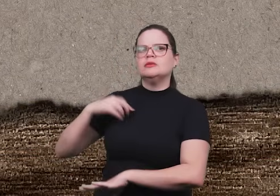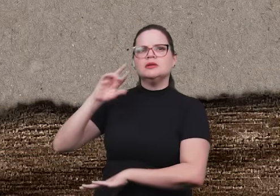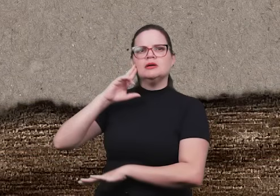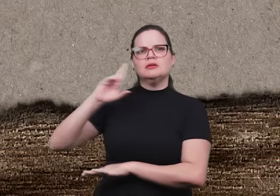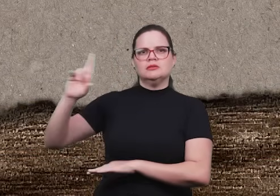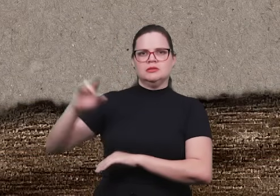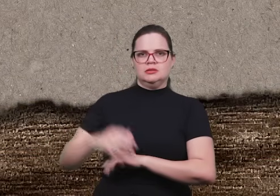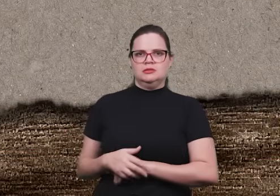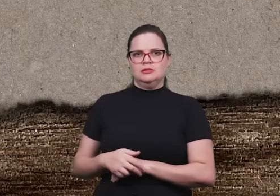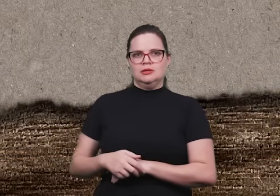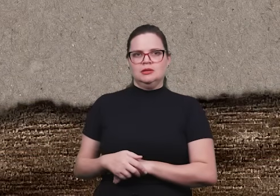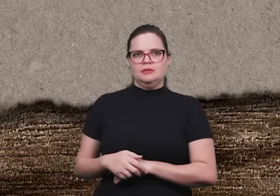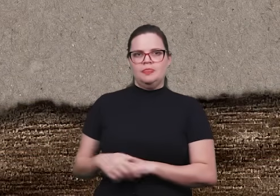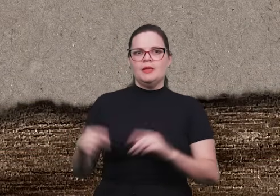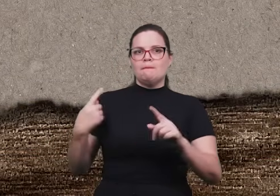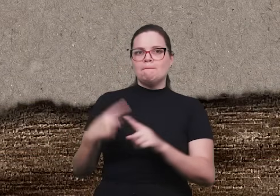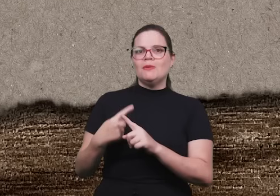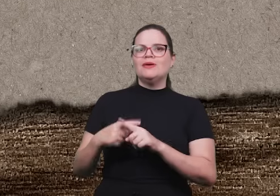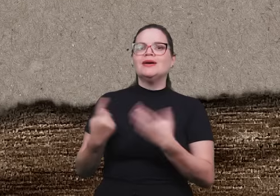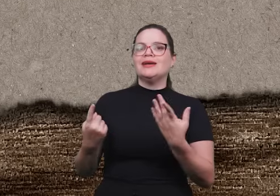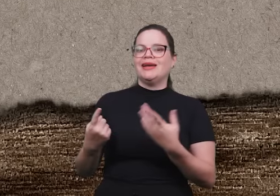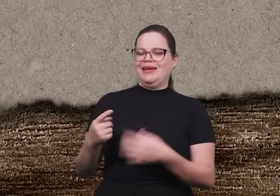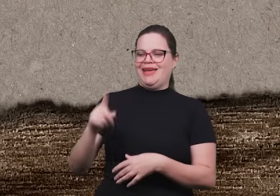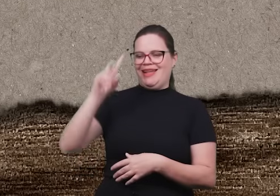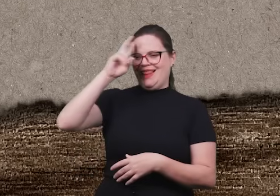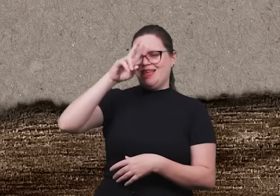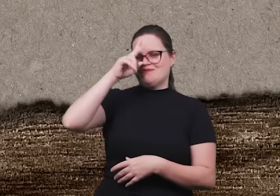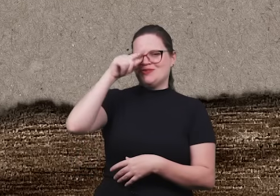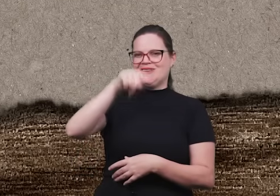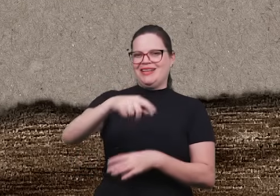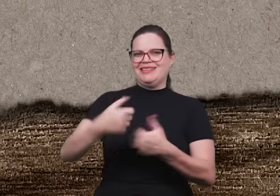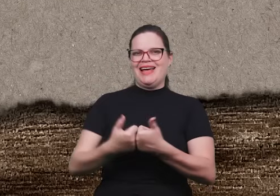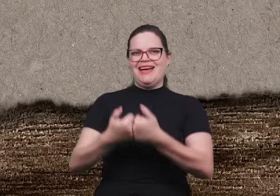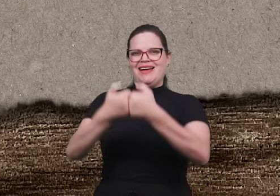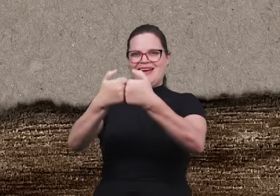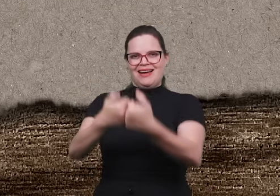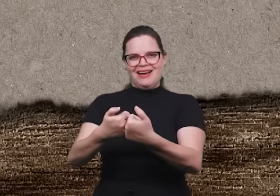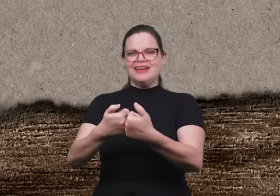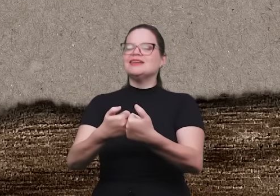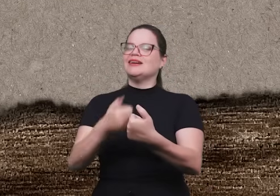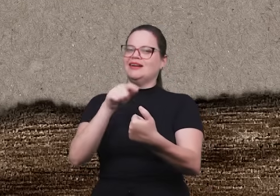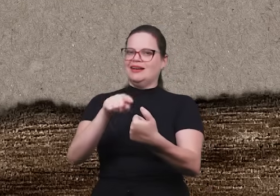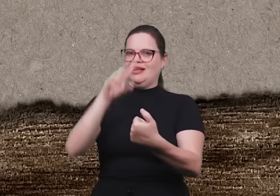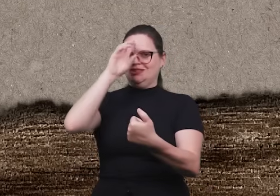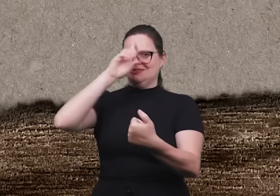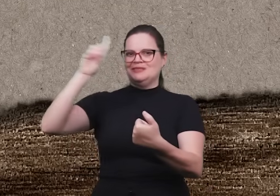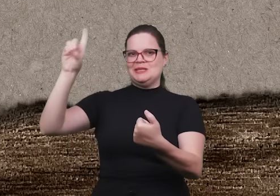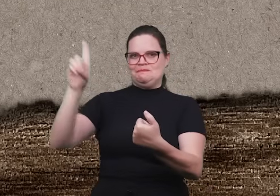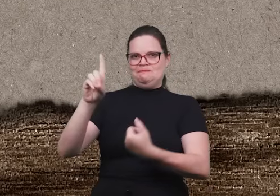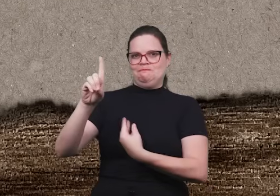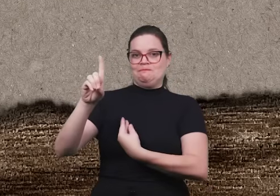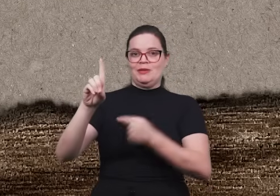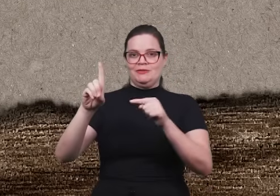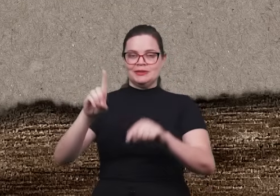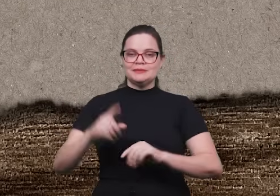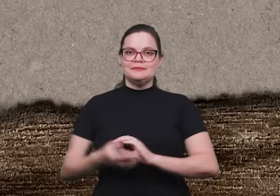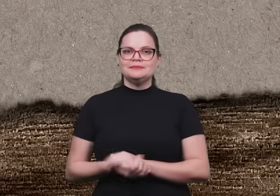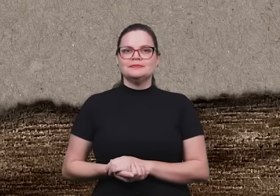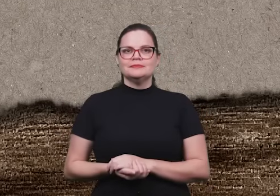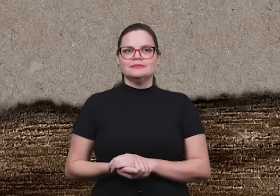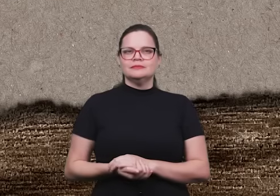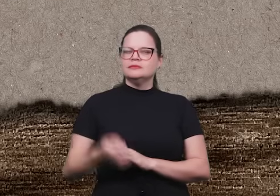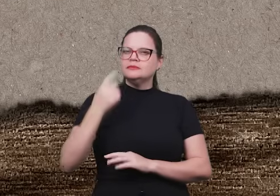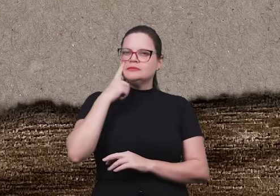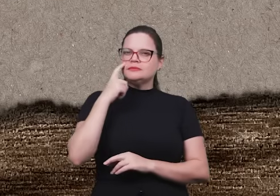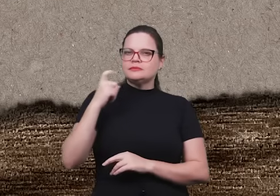Senhor, porquanto a arca do concerto de Deus estava ali naqueles dias.